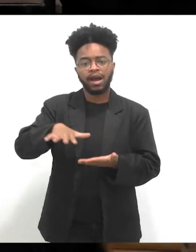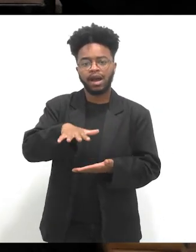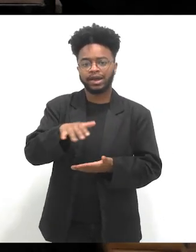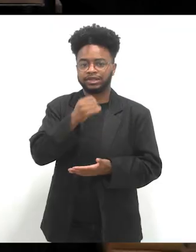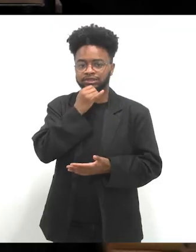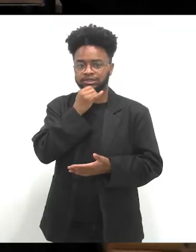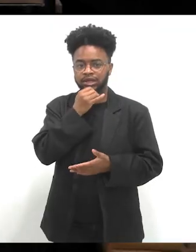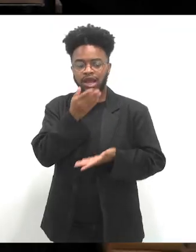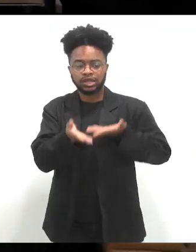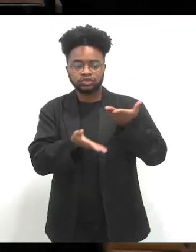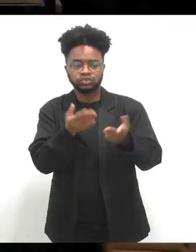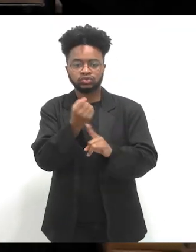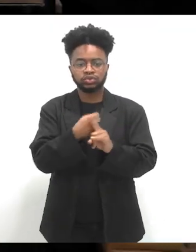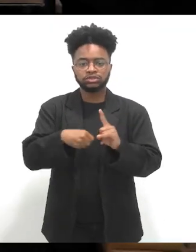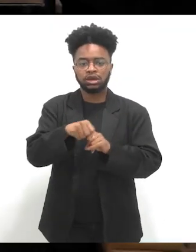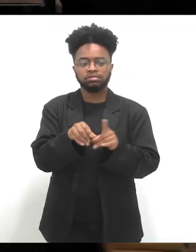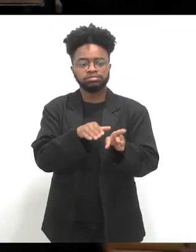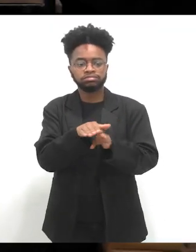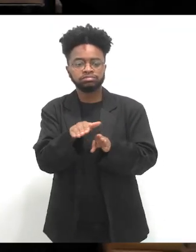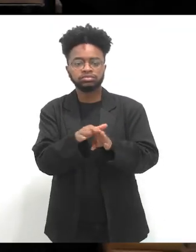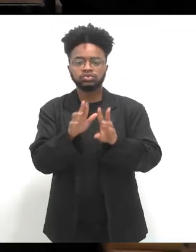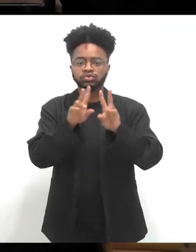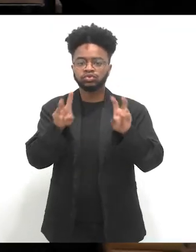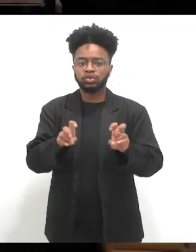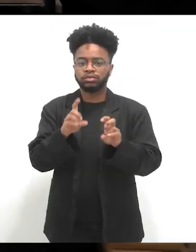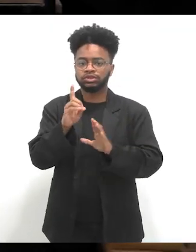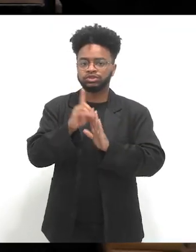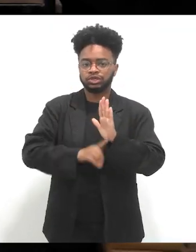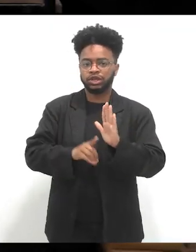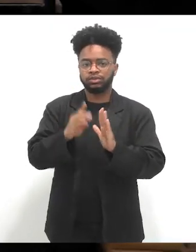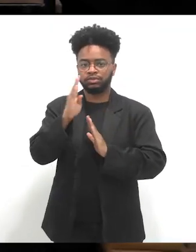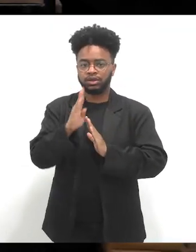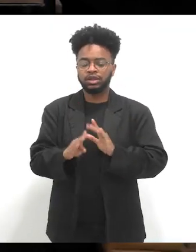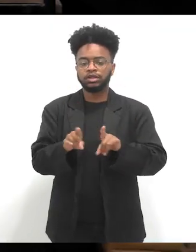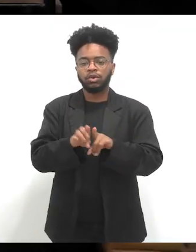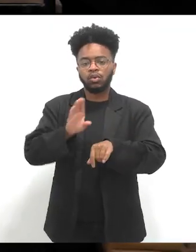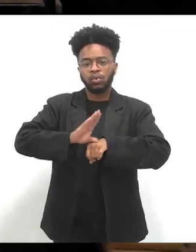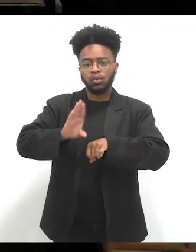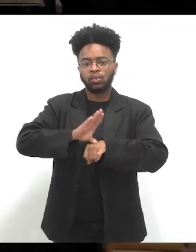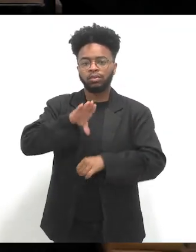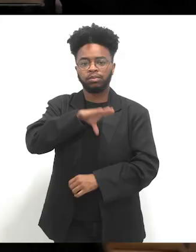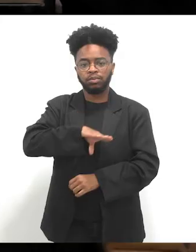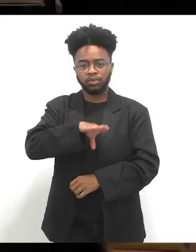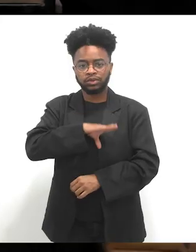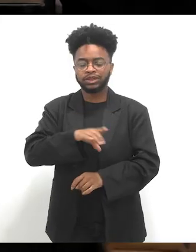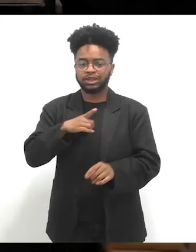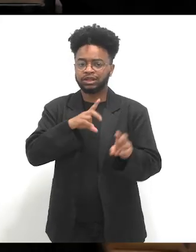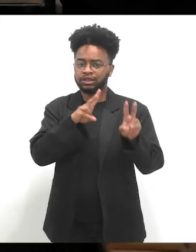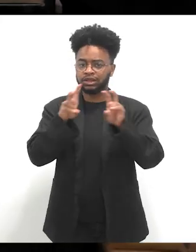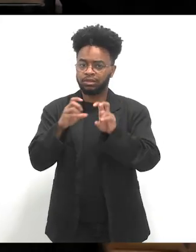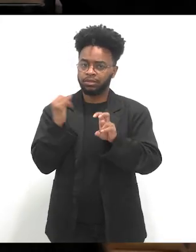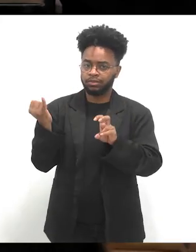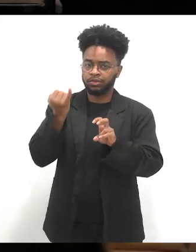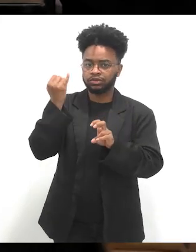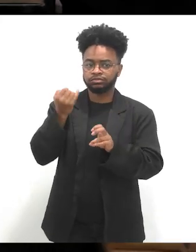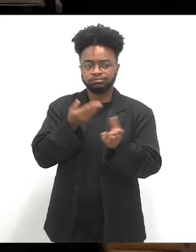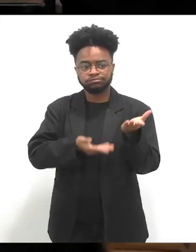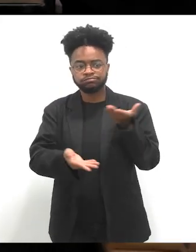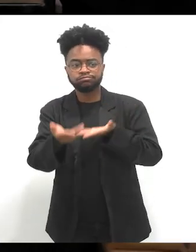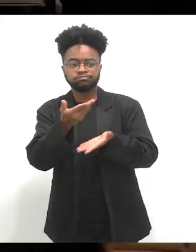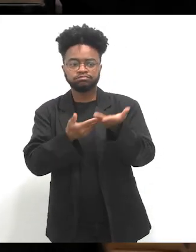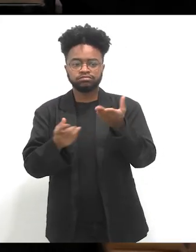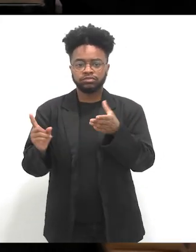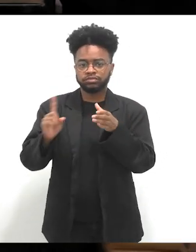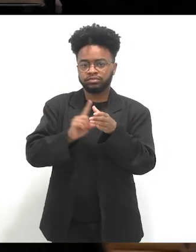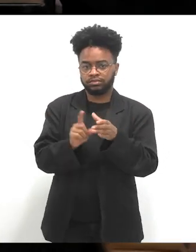assistentes sociais, que podem orientar sobre os direitos no Brasil. O curso de português, que é uma questão muito importante para a nossa integração, para